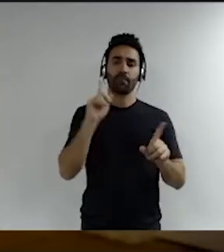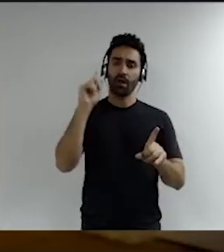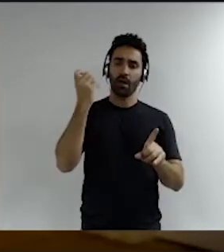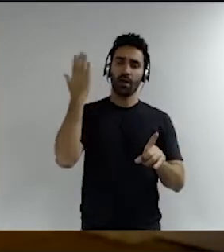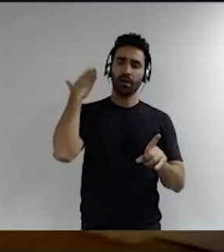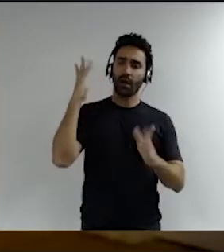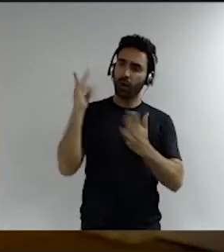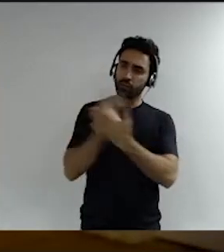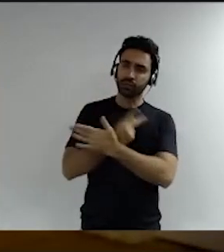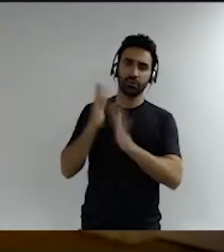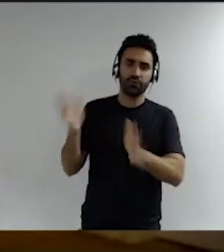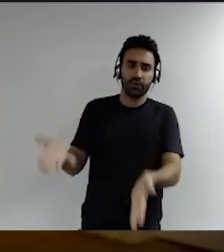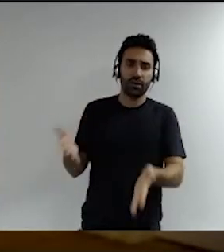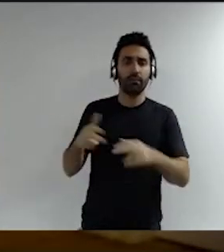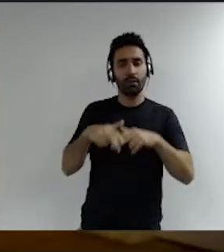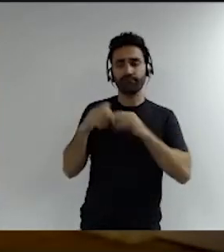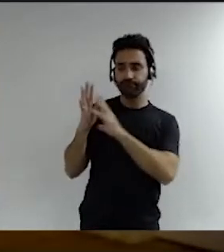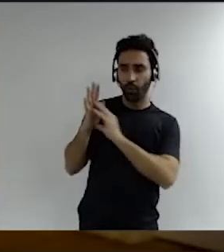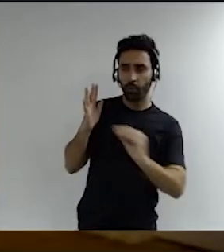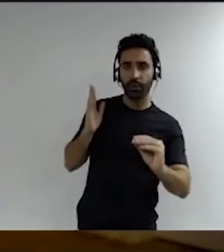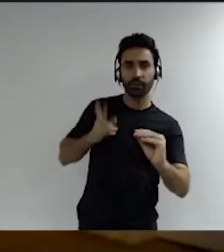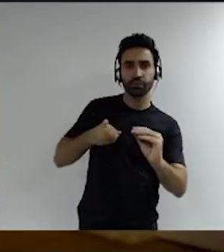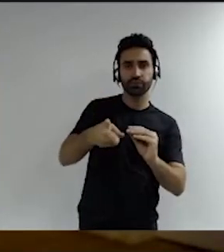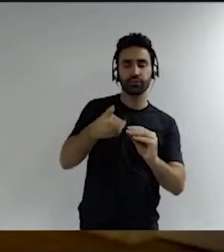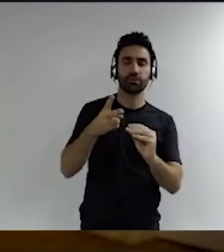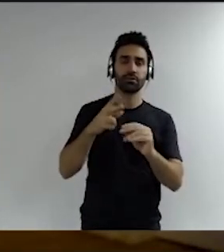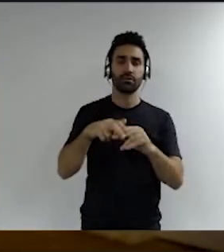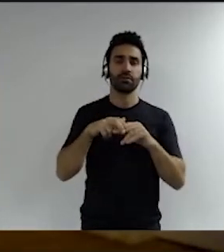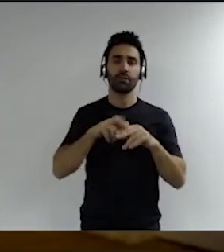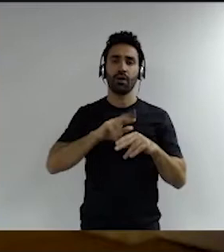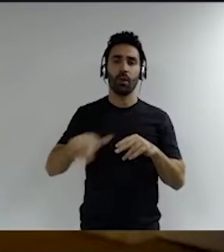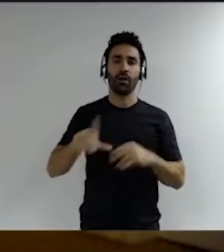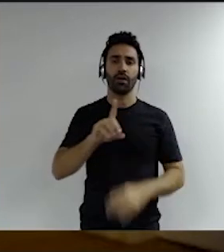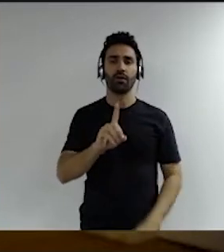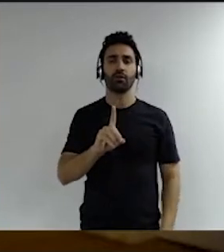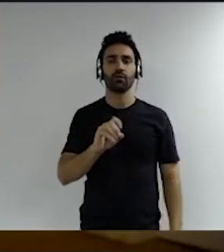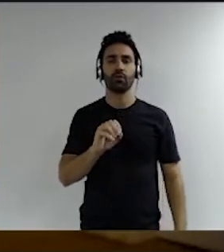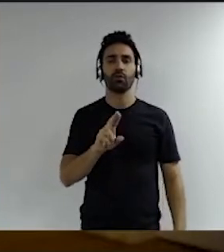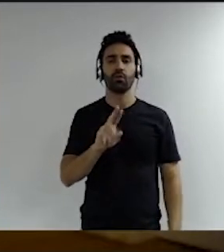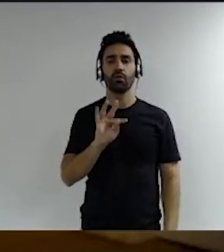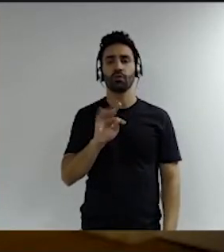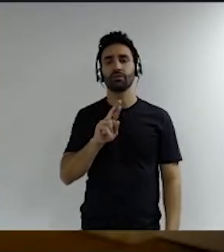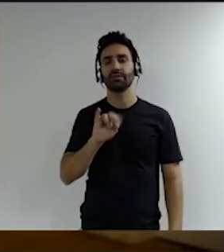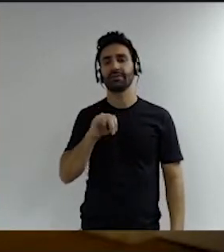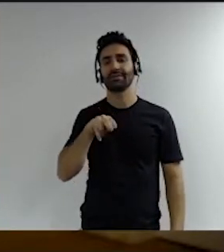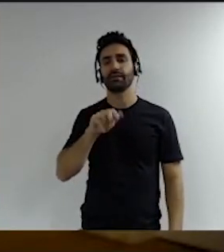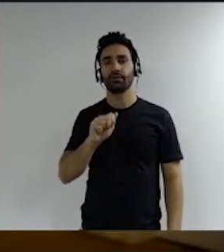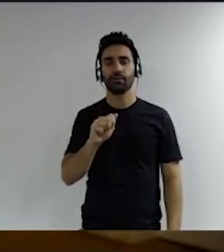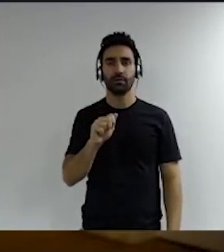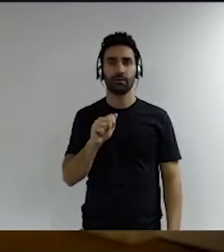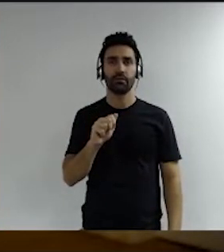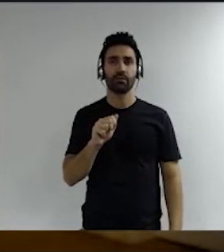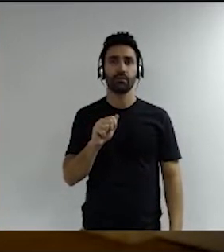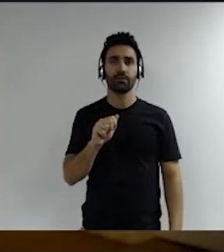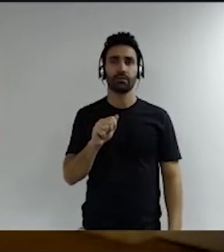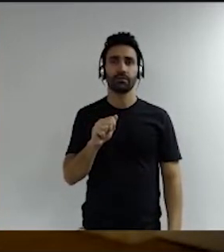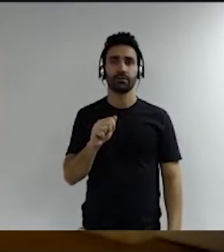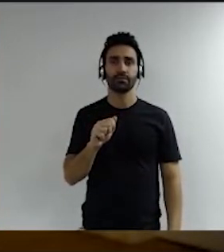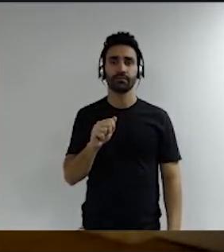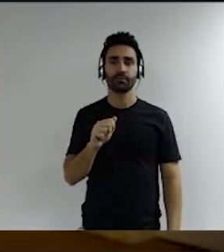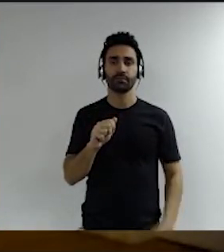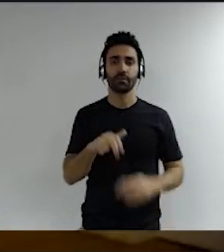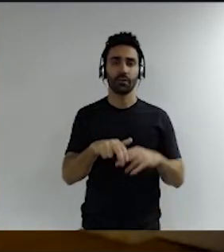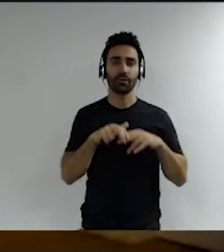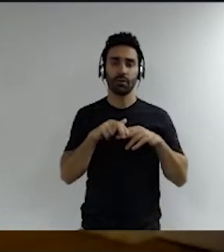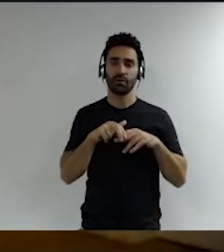o julgamento repetitivo, do que uma linha de doutrina. Os precedentes hoje são os jurisprudenciais,